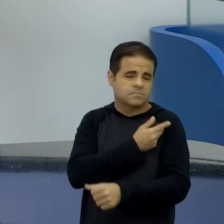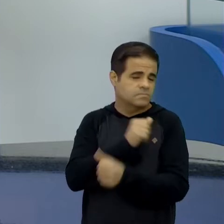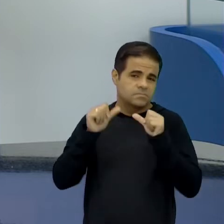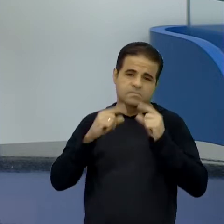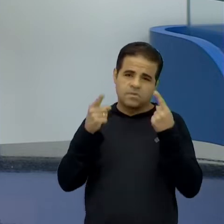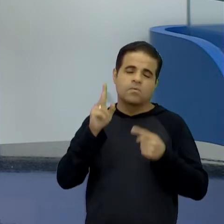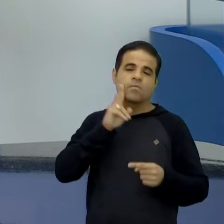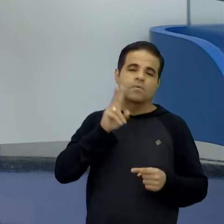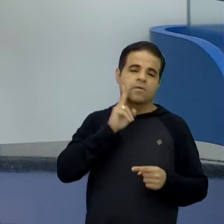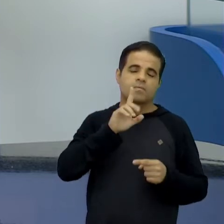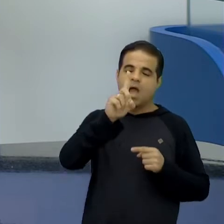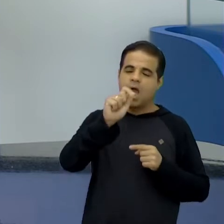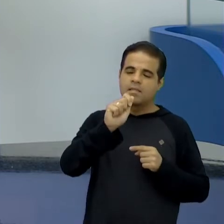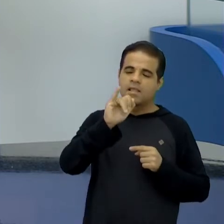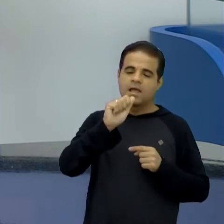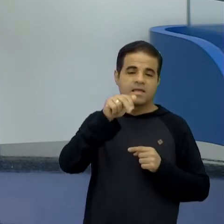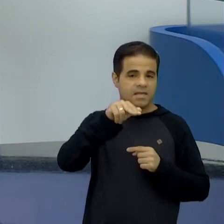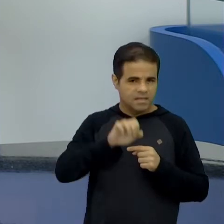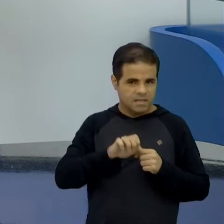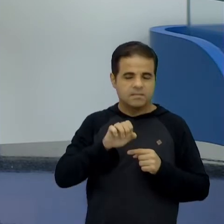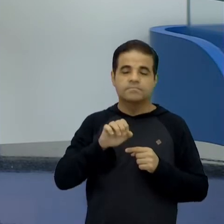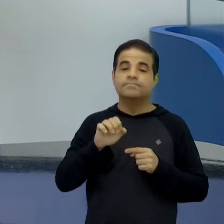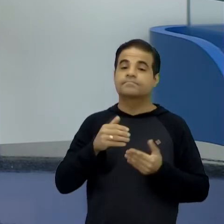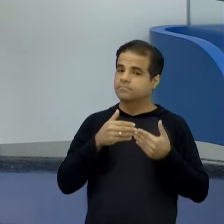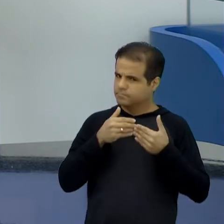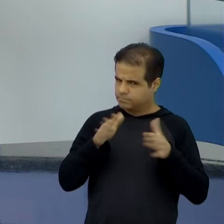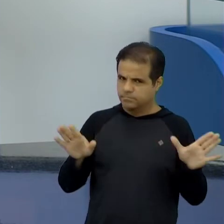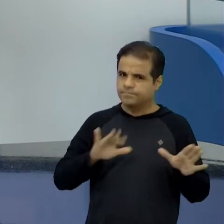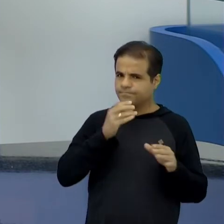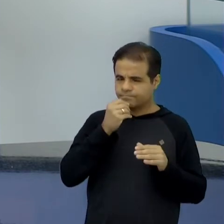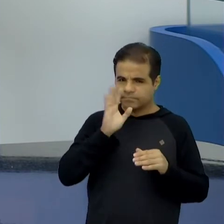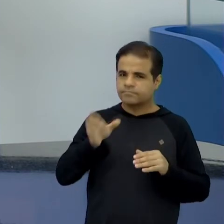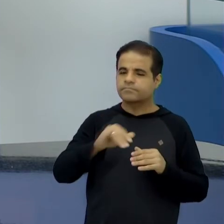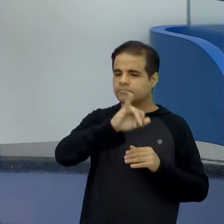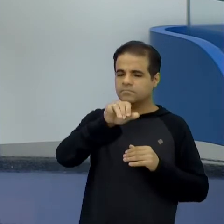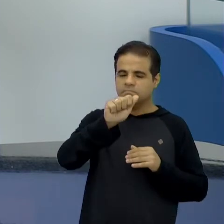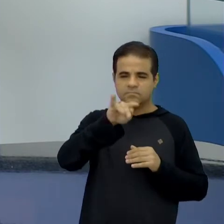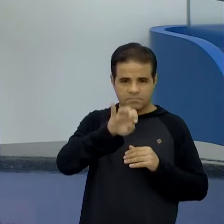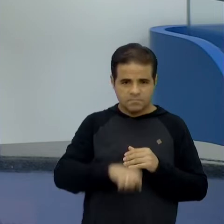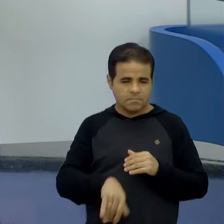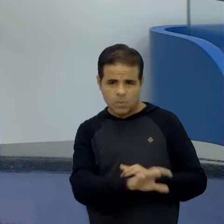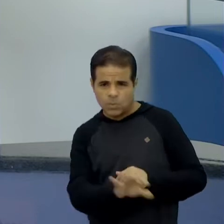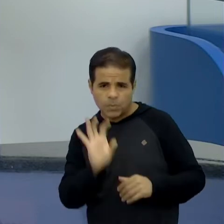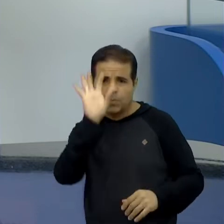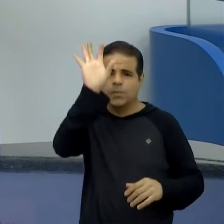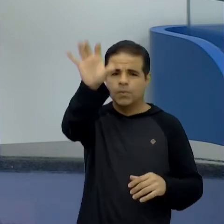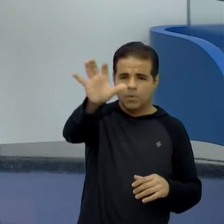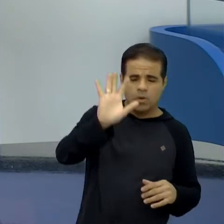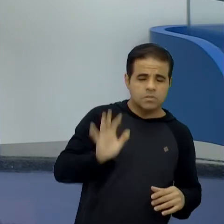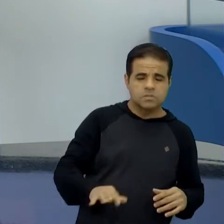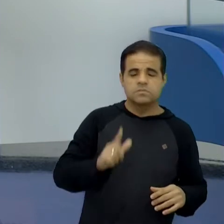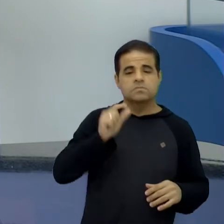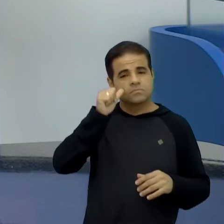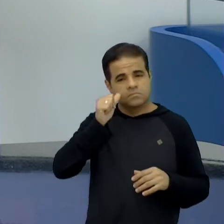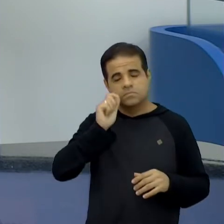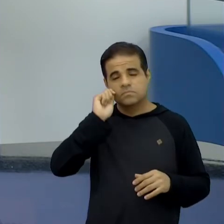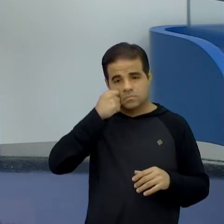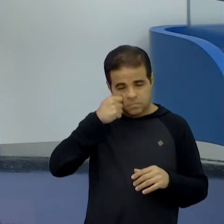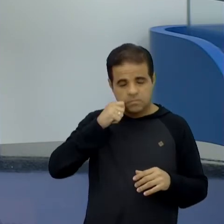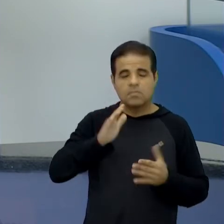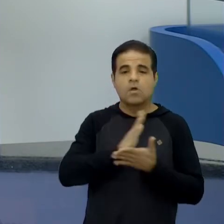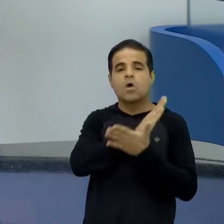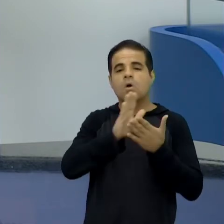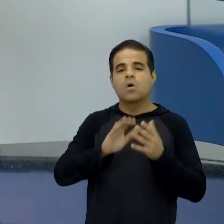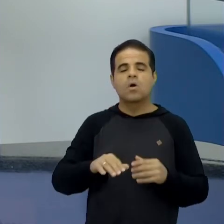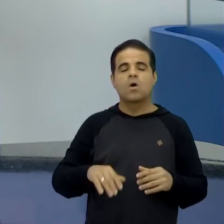eu lembrei que a Daiane ela abriu portas aí para... já tinha a Janete no basquete e tal, que já tinha se destacado, né, de mulher negra. Sim. Tínhamos alguma